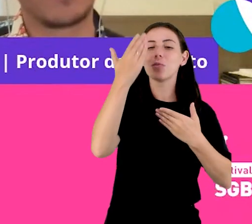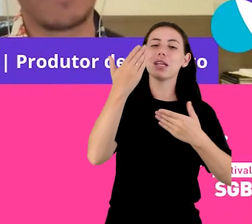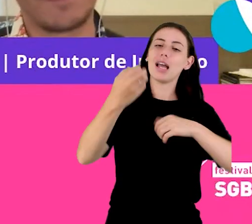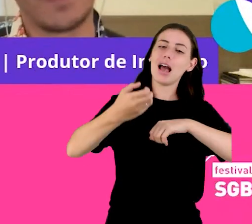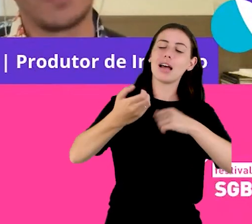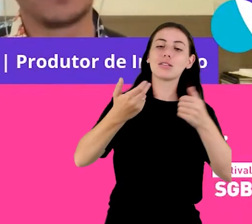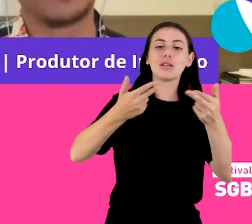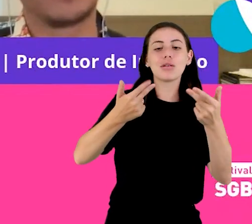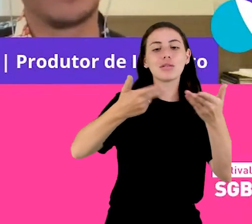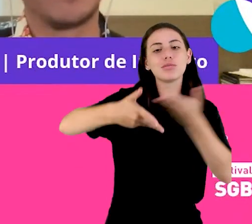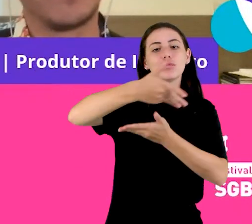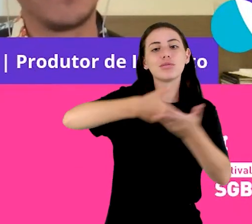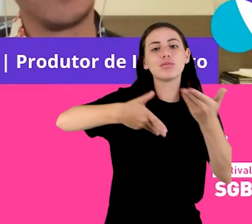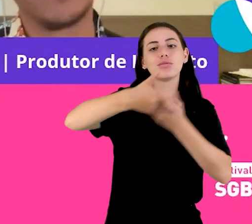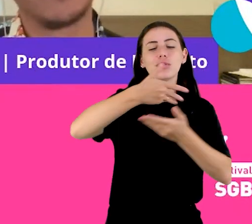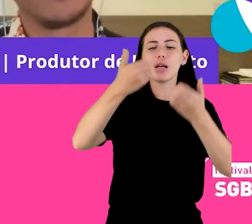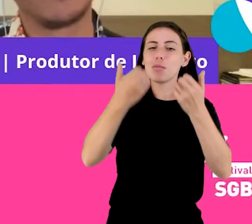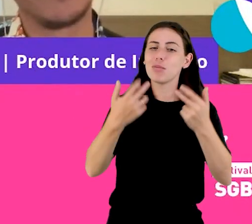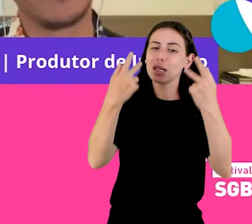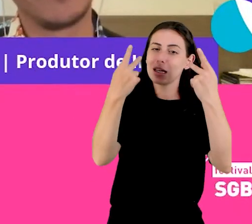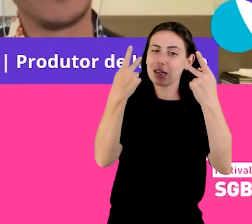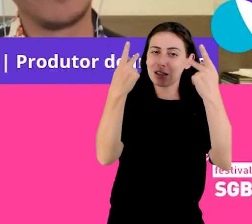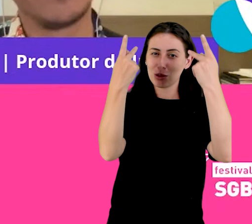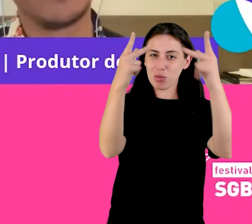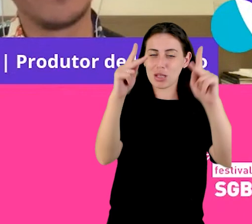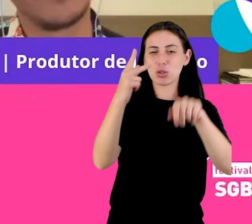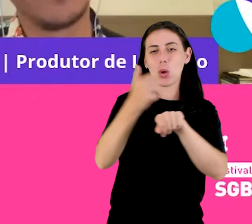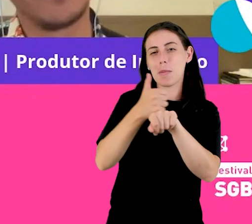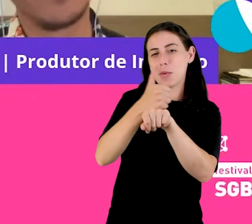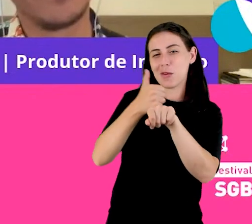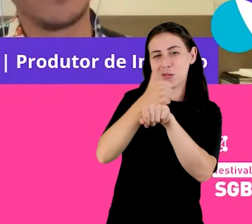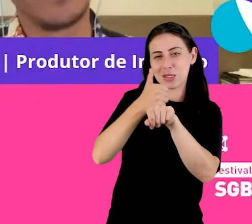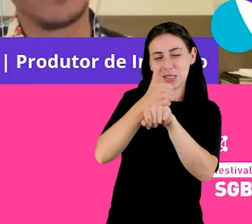faz enquanto ser humano, enquanto profissional, e com esse projeto Limiar, e além dos outros que estão